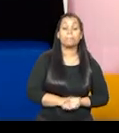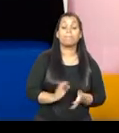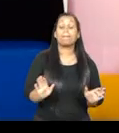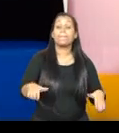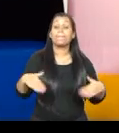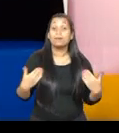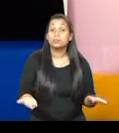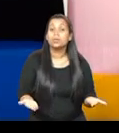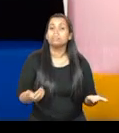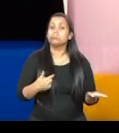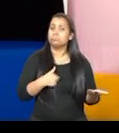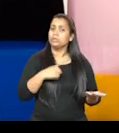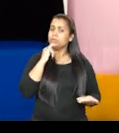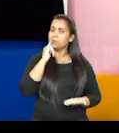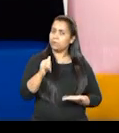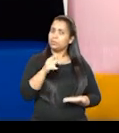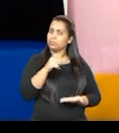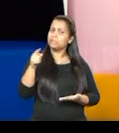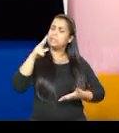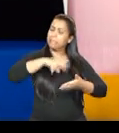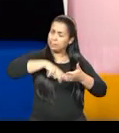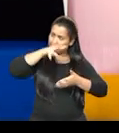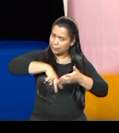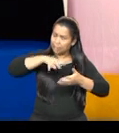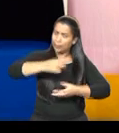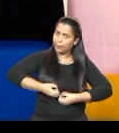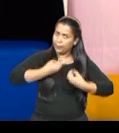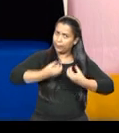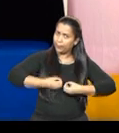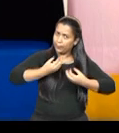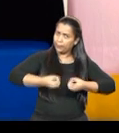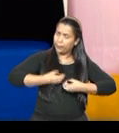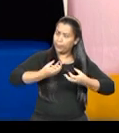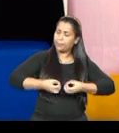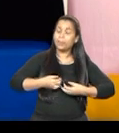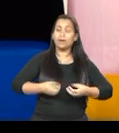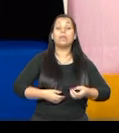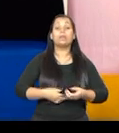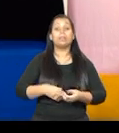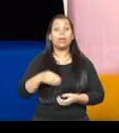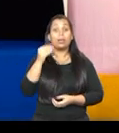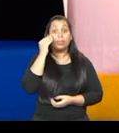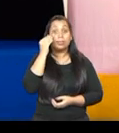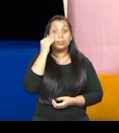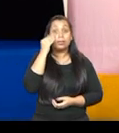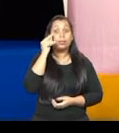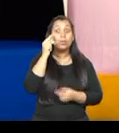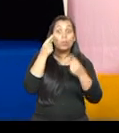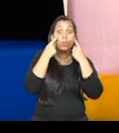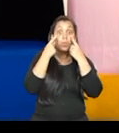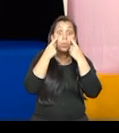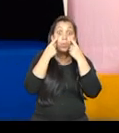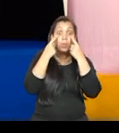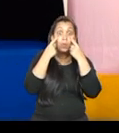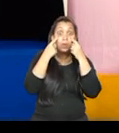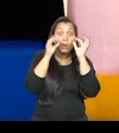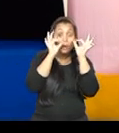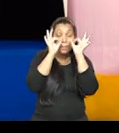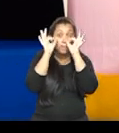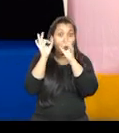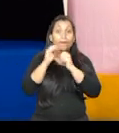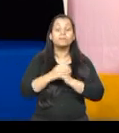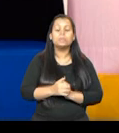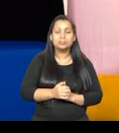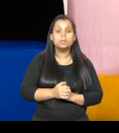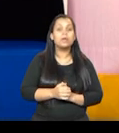Então, eu recomendo que vocês leiam bastante poemas concretos e treinem o olhar para observação. E assim vocês